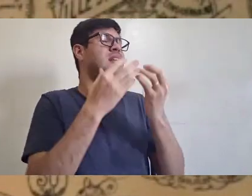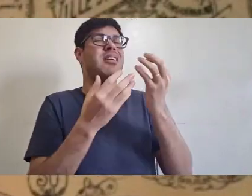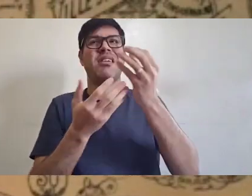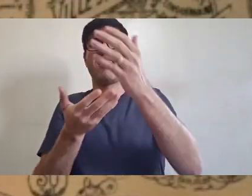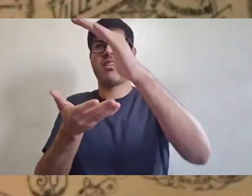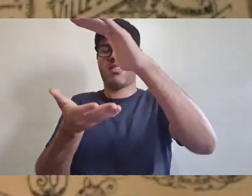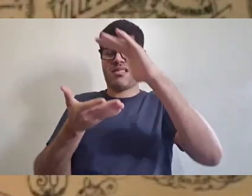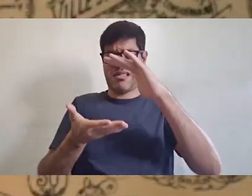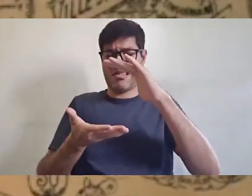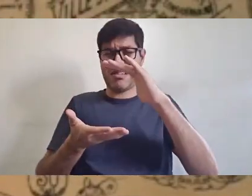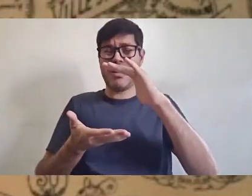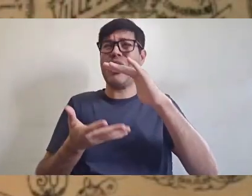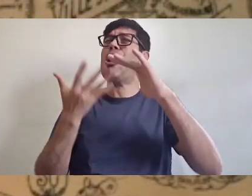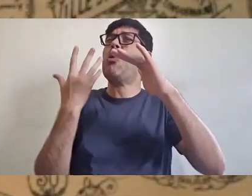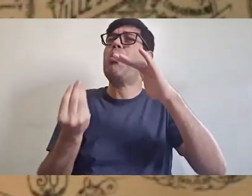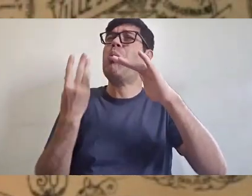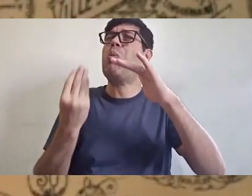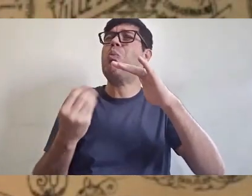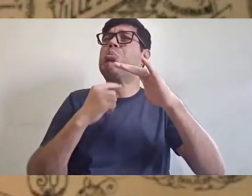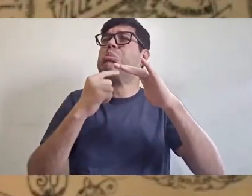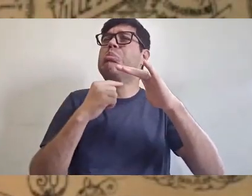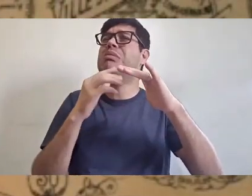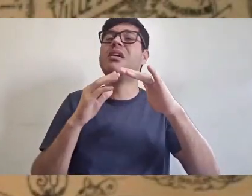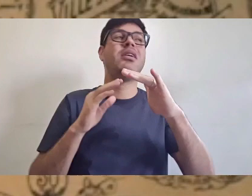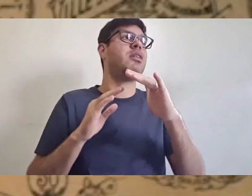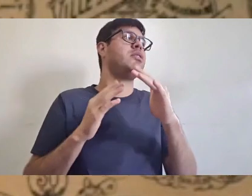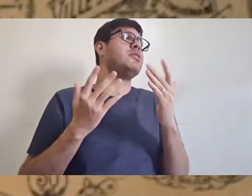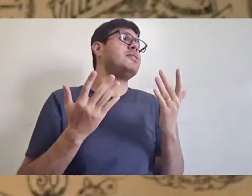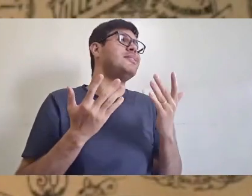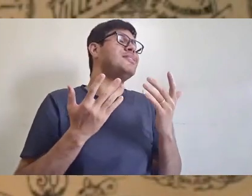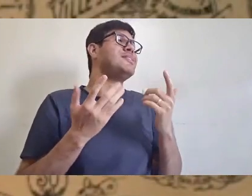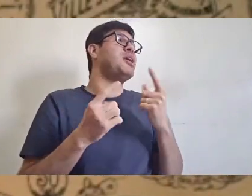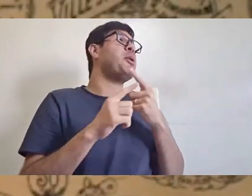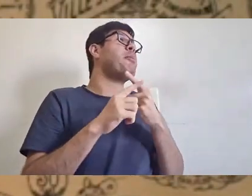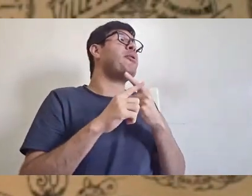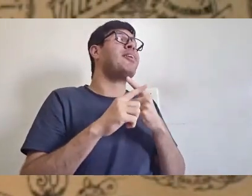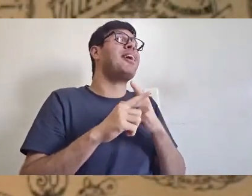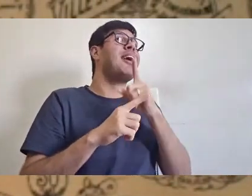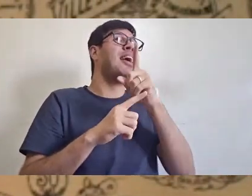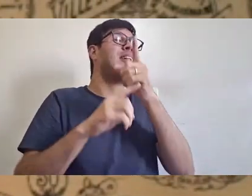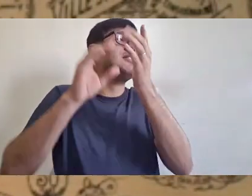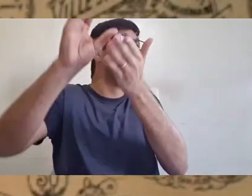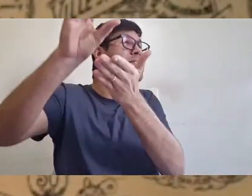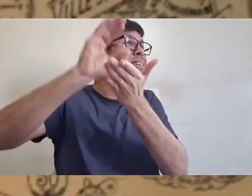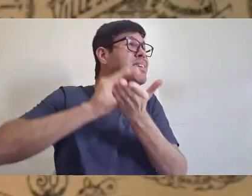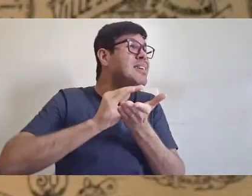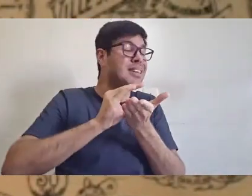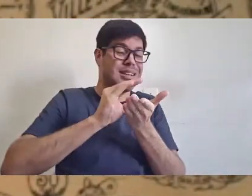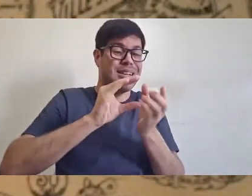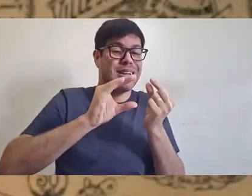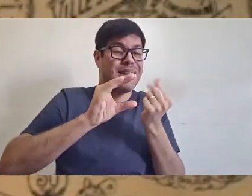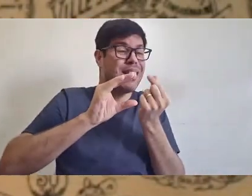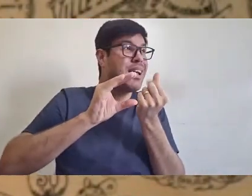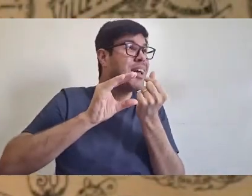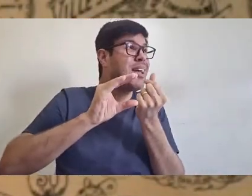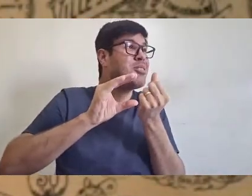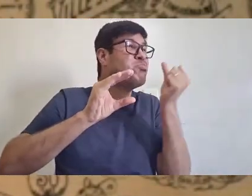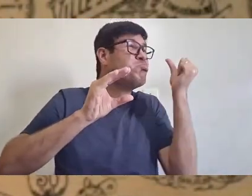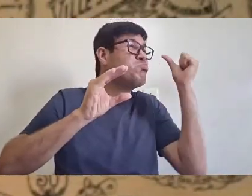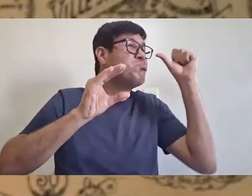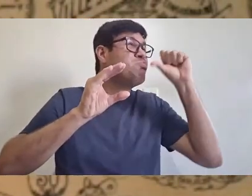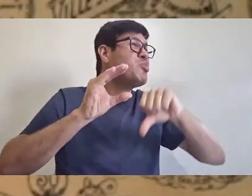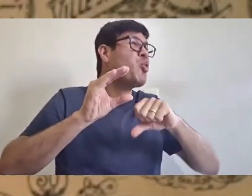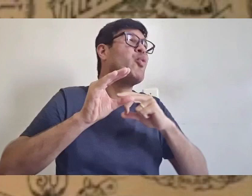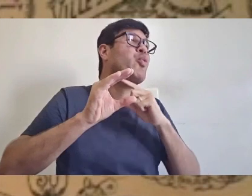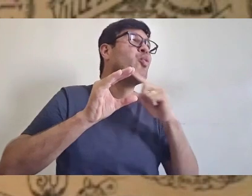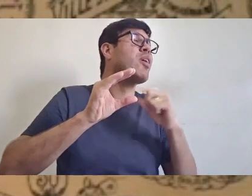nas costas do município. Só que o custeio disso, o dinheiro que eles mandam é insuficiente.